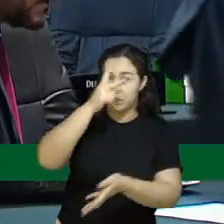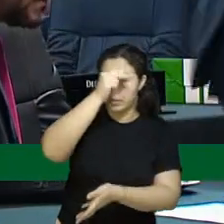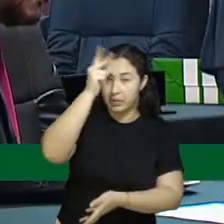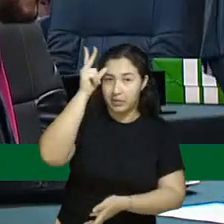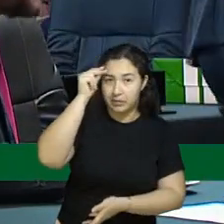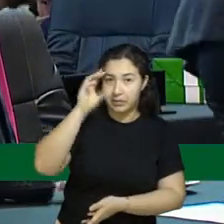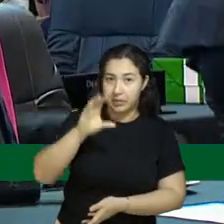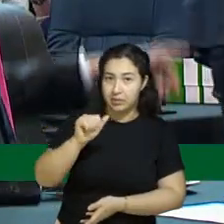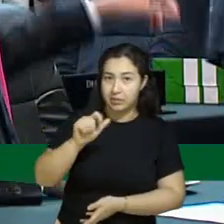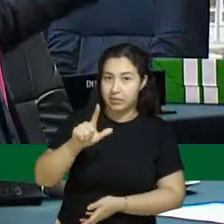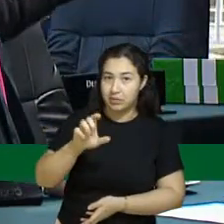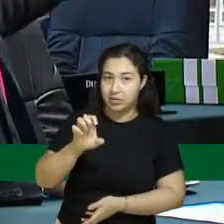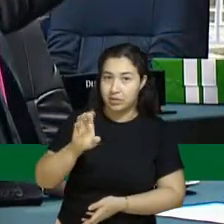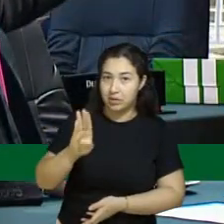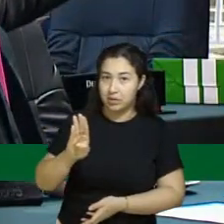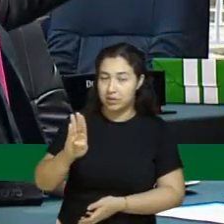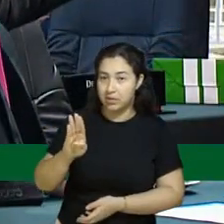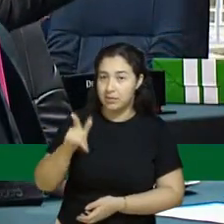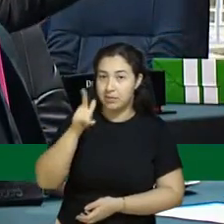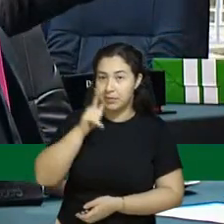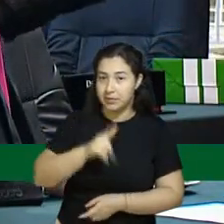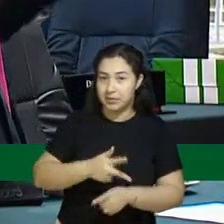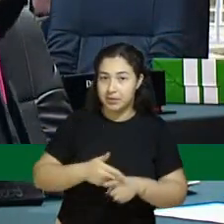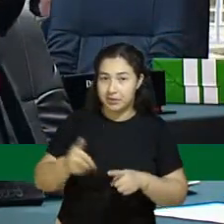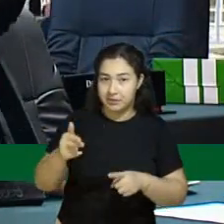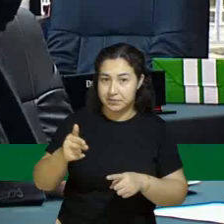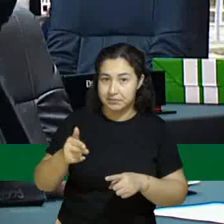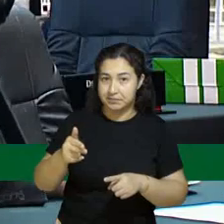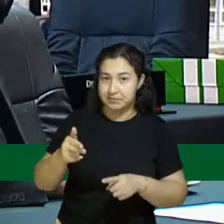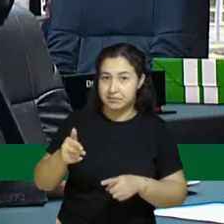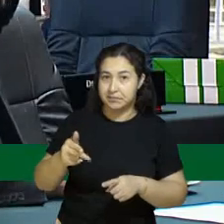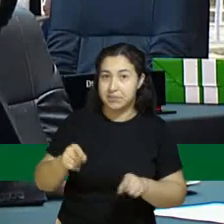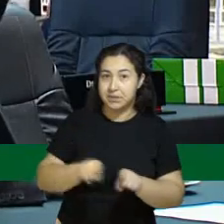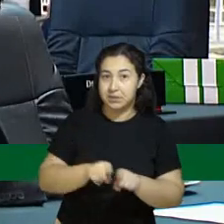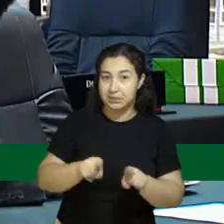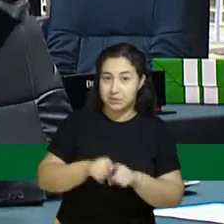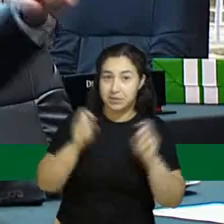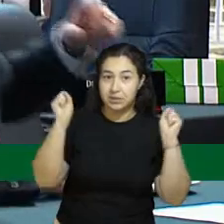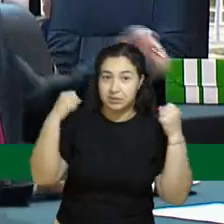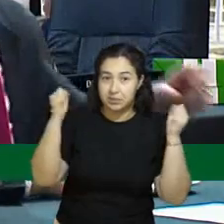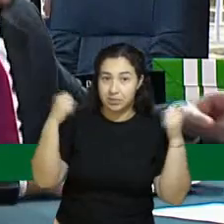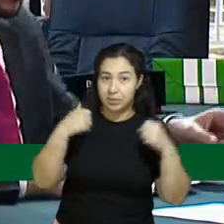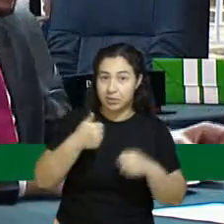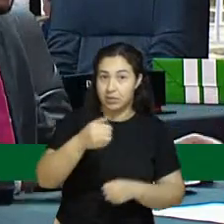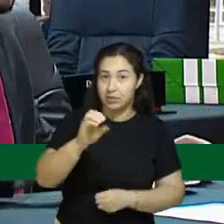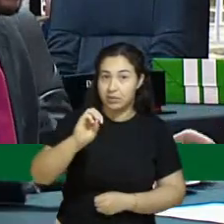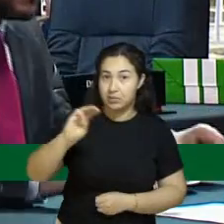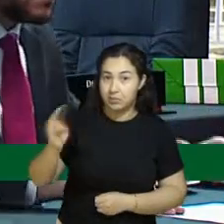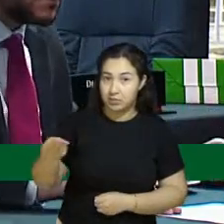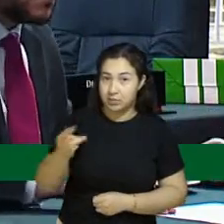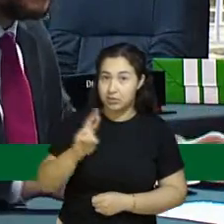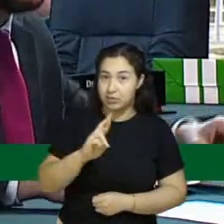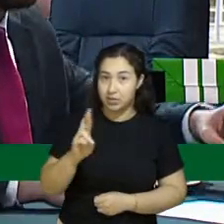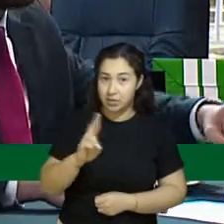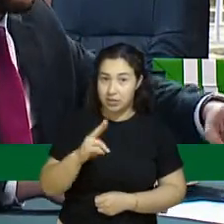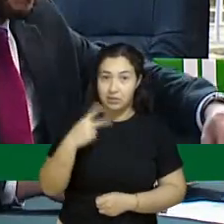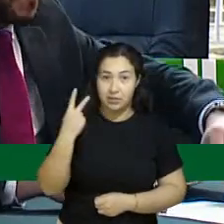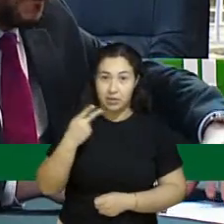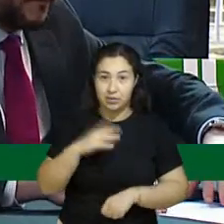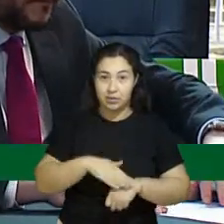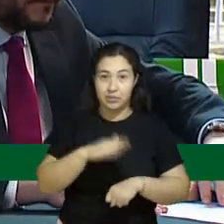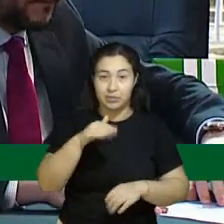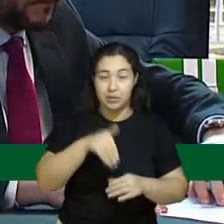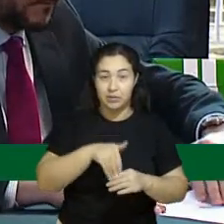vereador em Xanxerê, e para Chapecó em torno de 10 milhões de reais. Temos aqui o vereador mais votado, o vereador